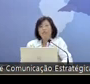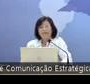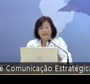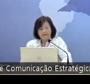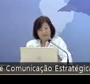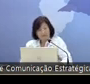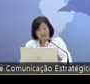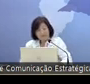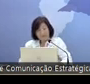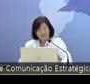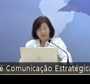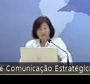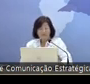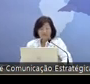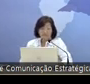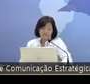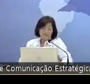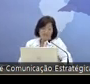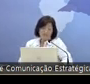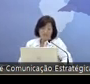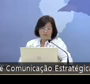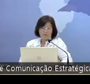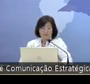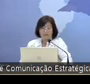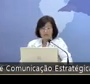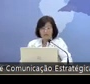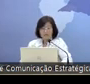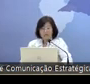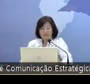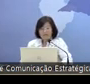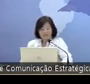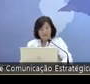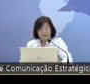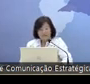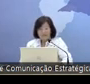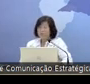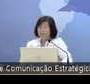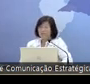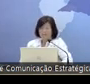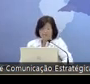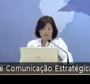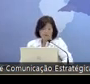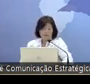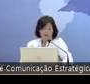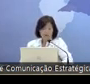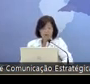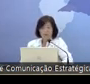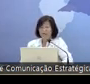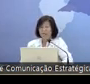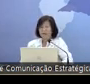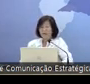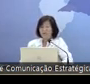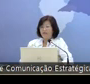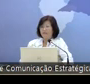ou de Rs E verificar a existência de irmão tá investigar a situação sorológica